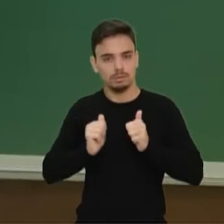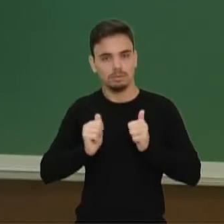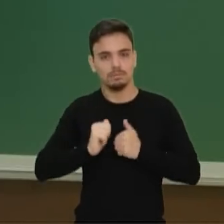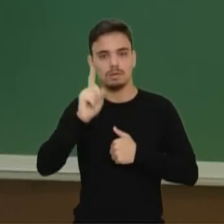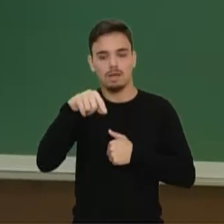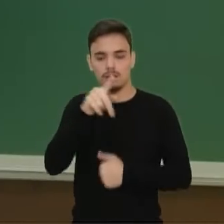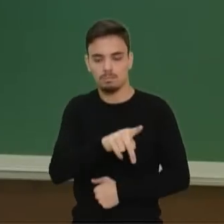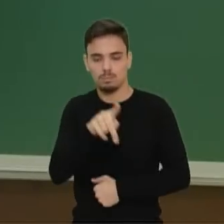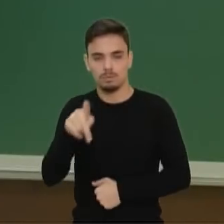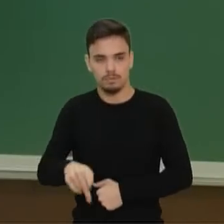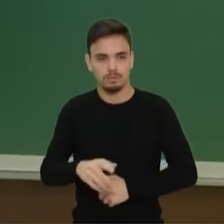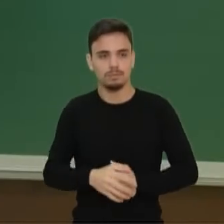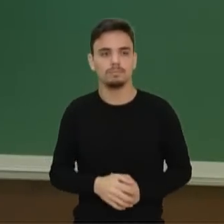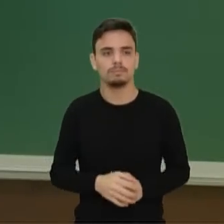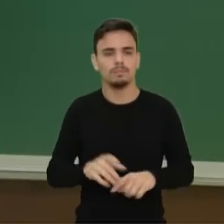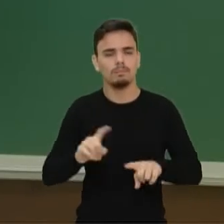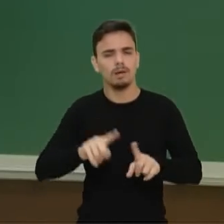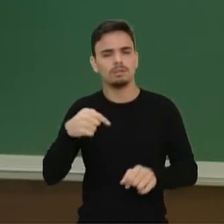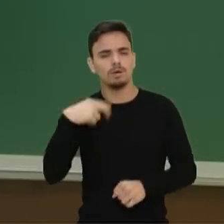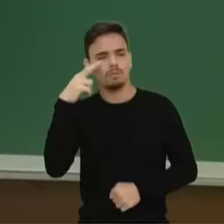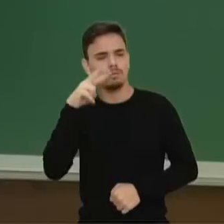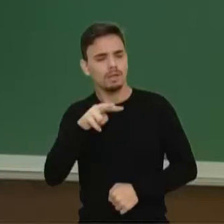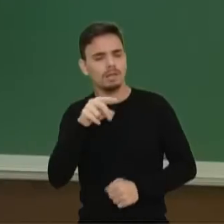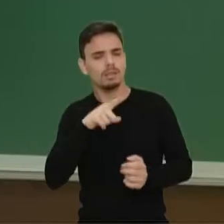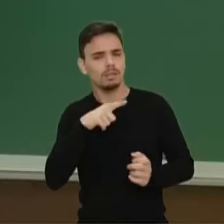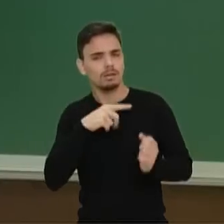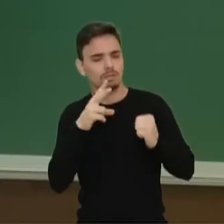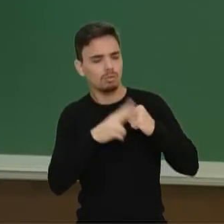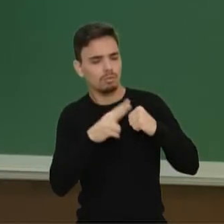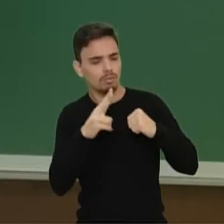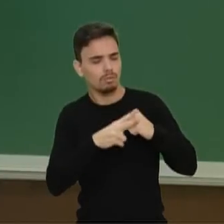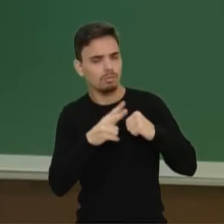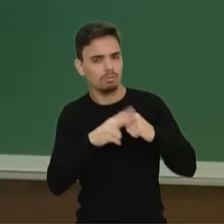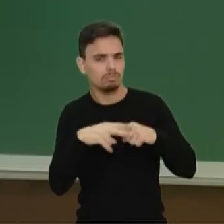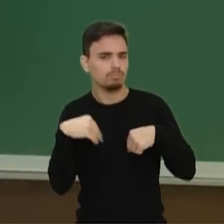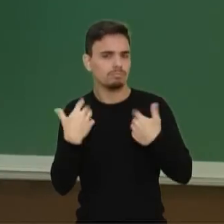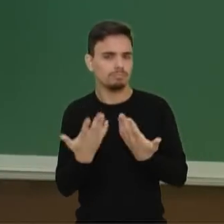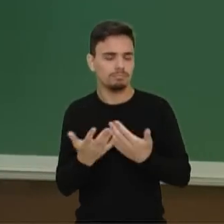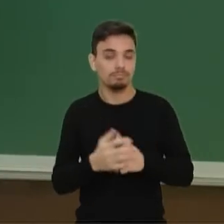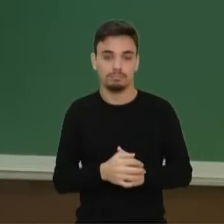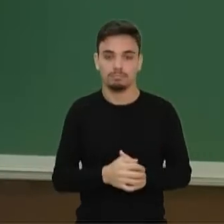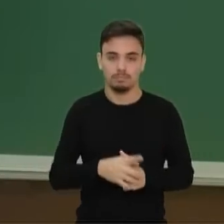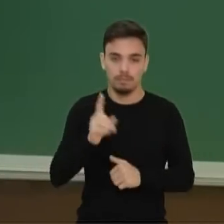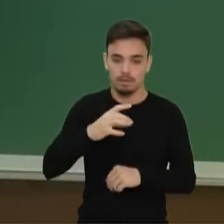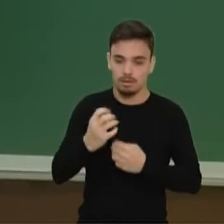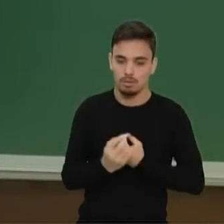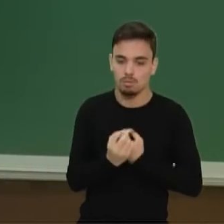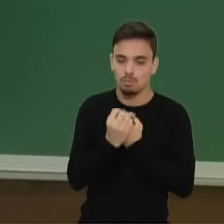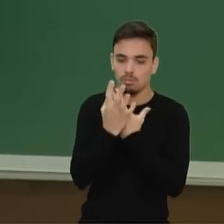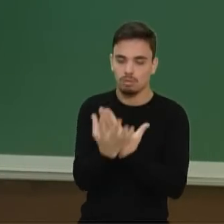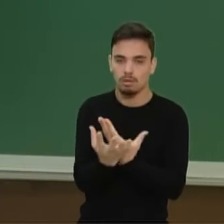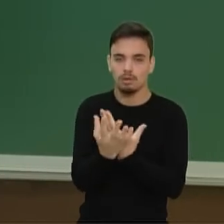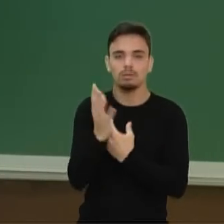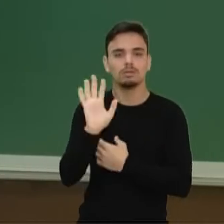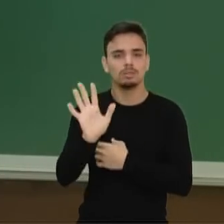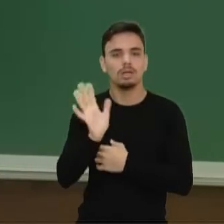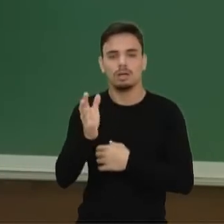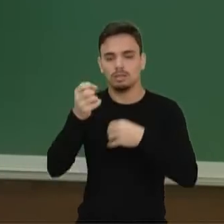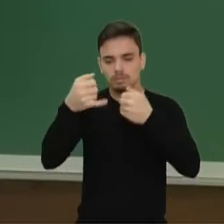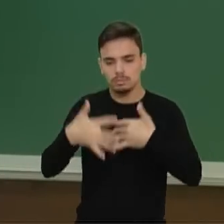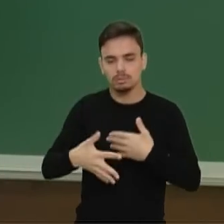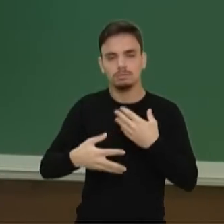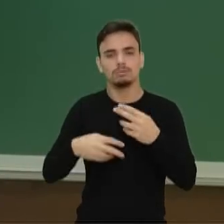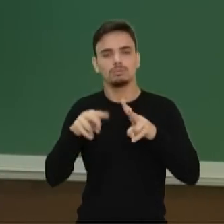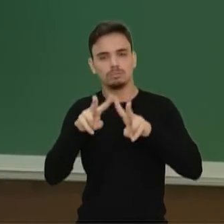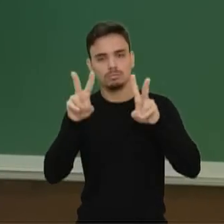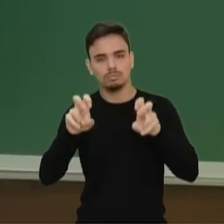ali que tem 2 verbos, né? Então, olha, foi contada. Já trabalhamos isso. Lembram lá